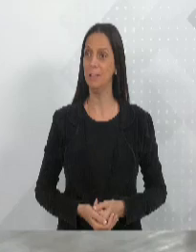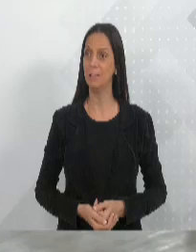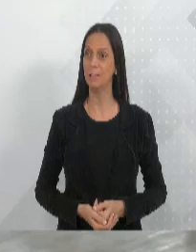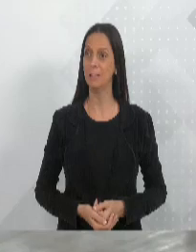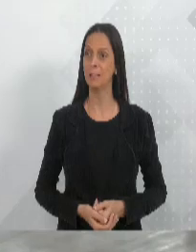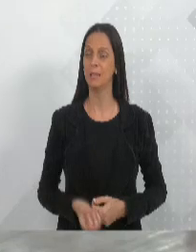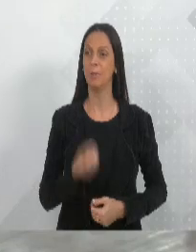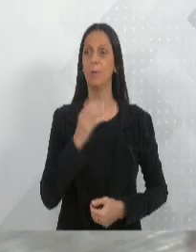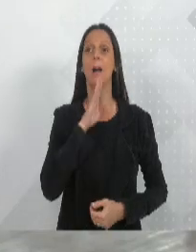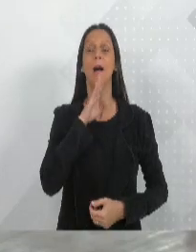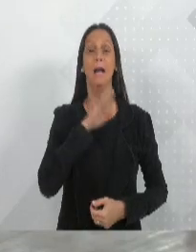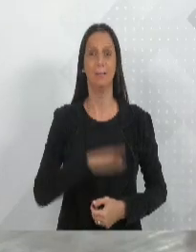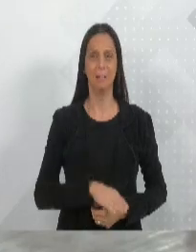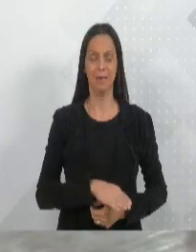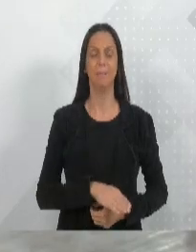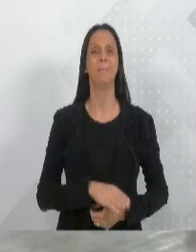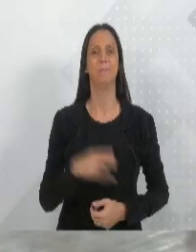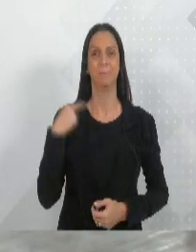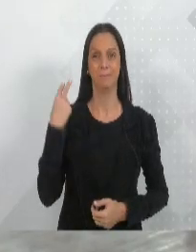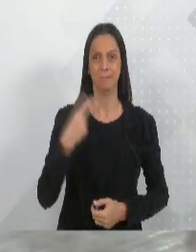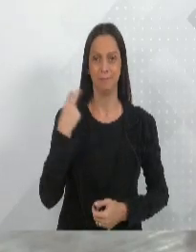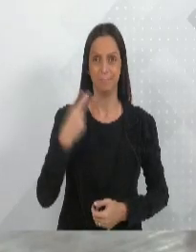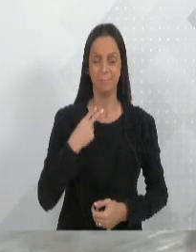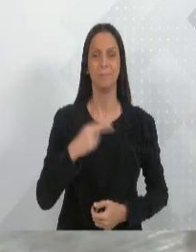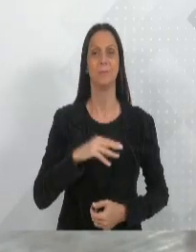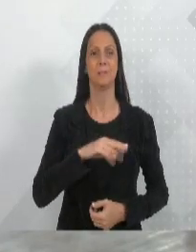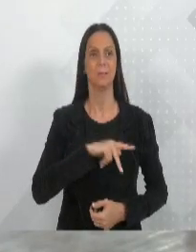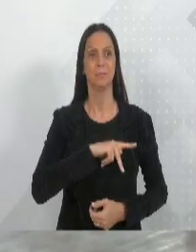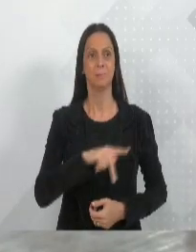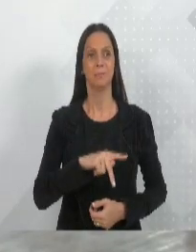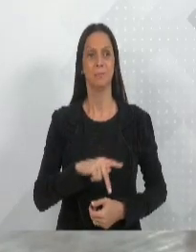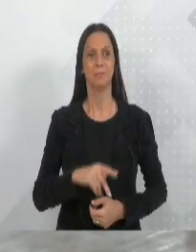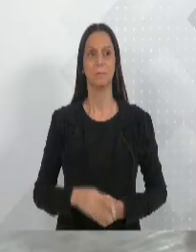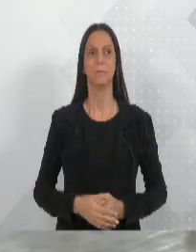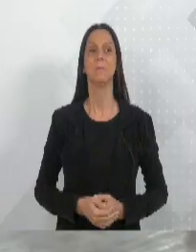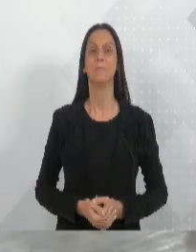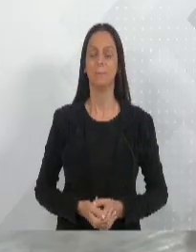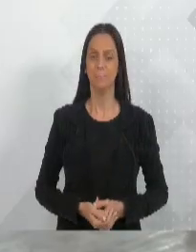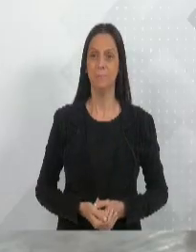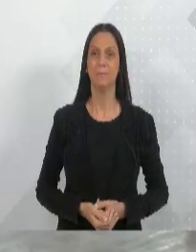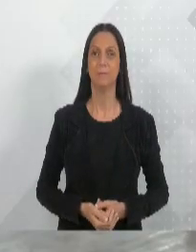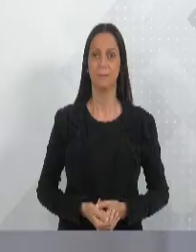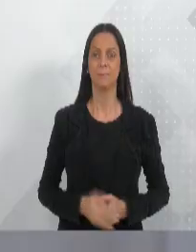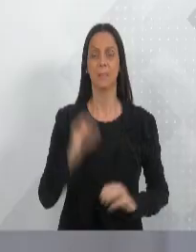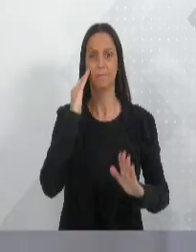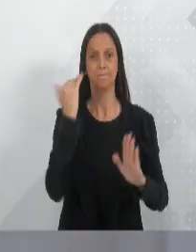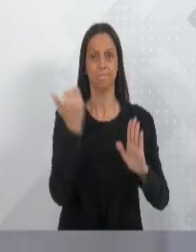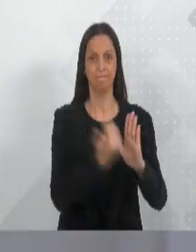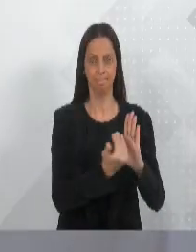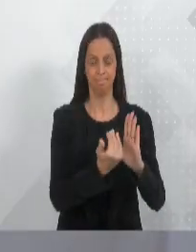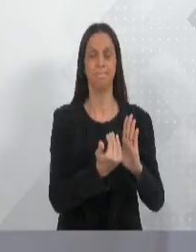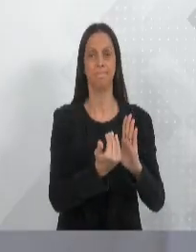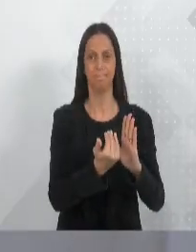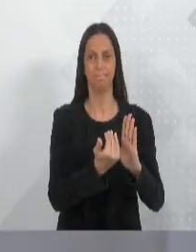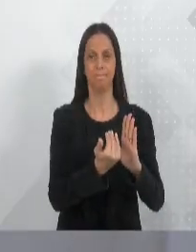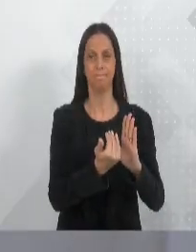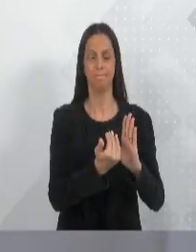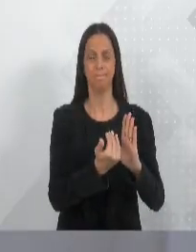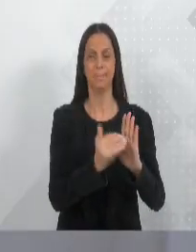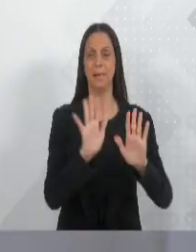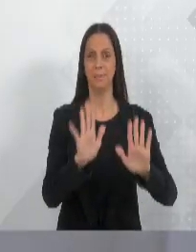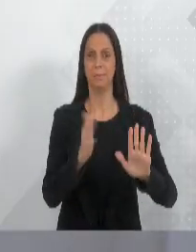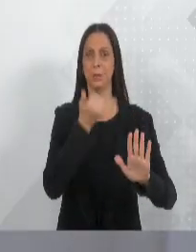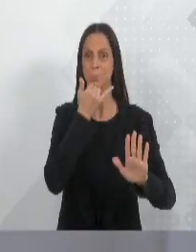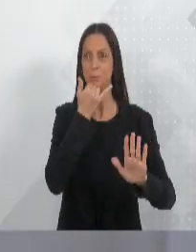Boa tarde senhor presidente colegas vereadores eh Senor Ari em conformidade com a conversa já foi